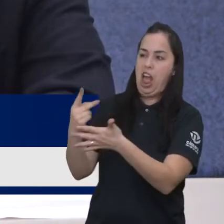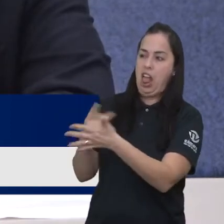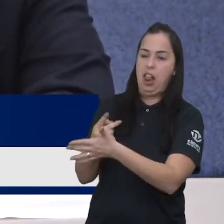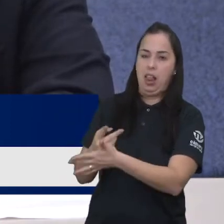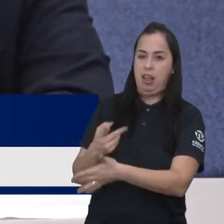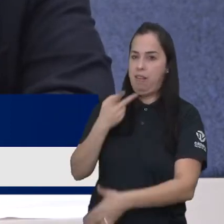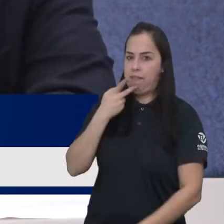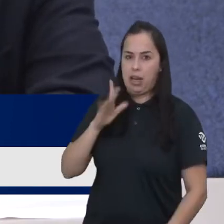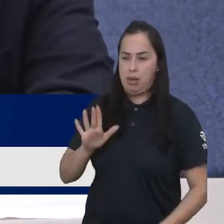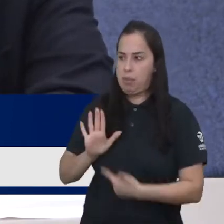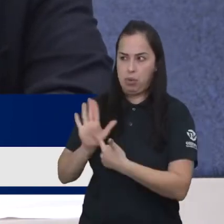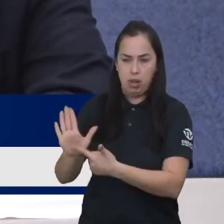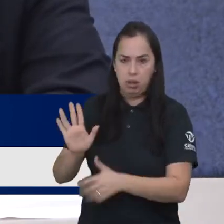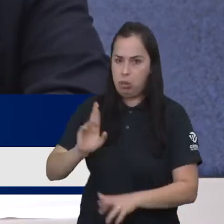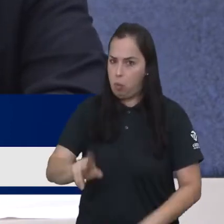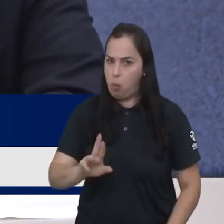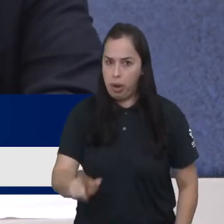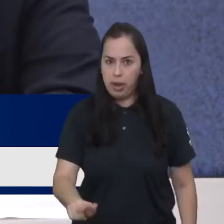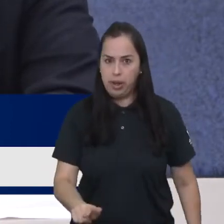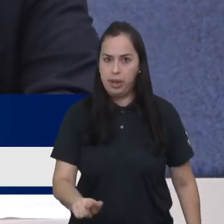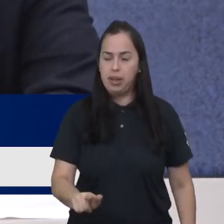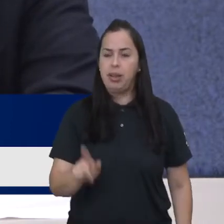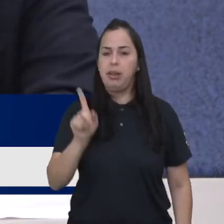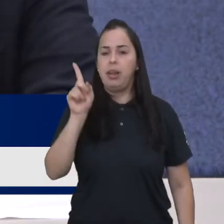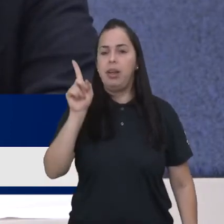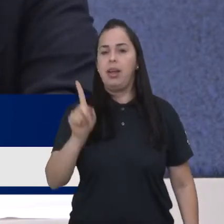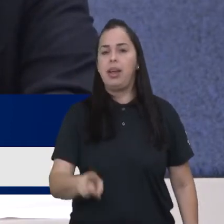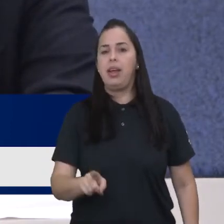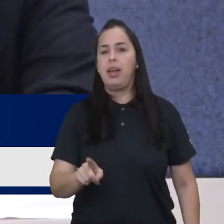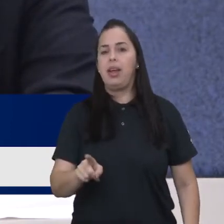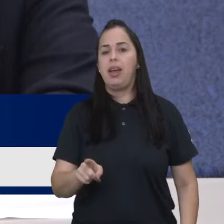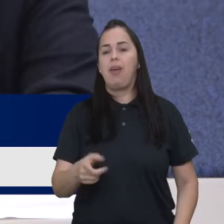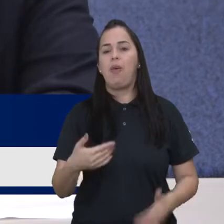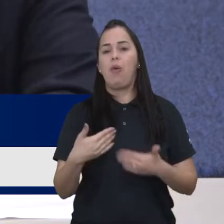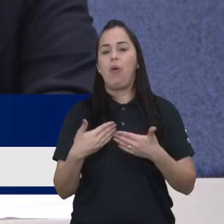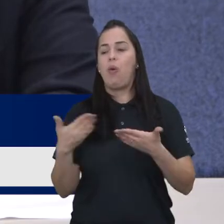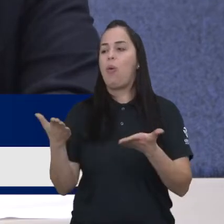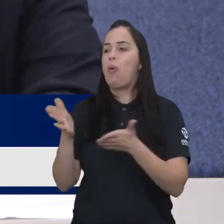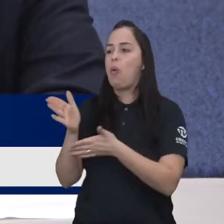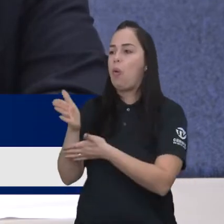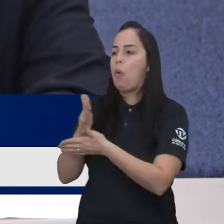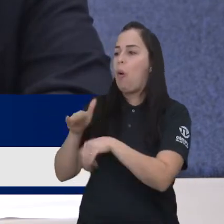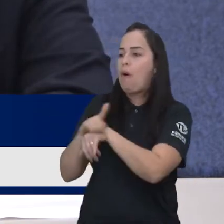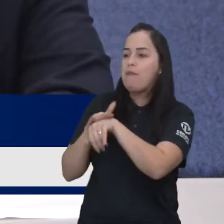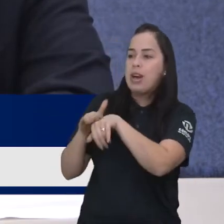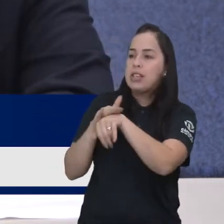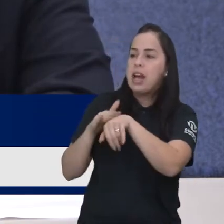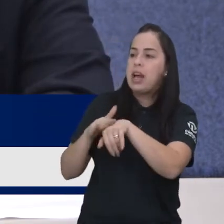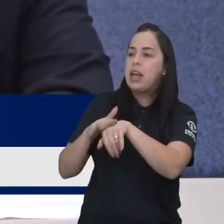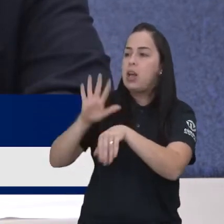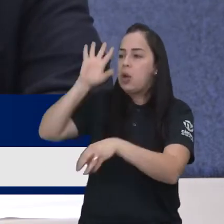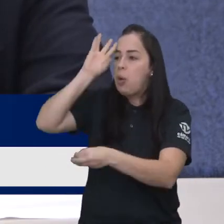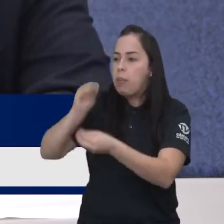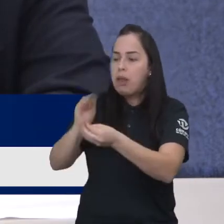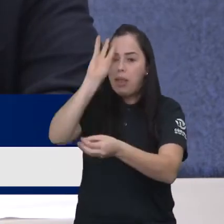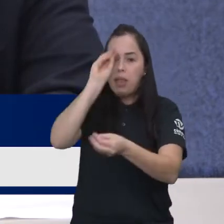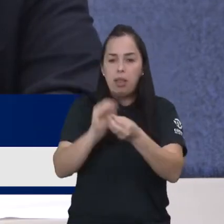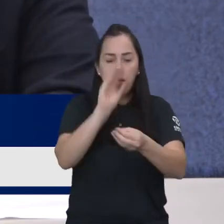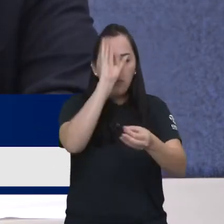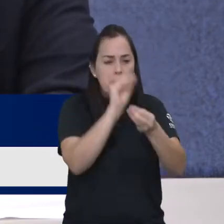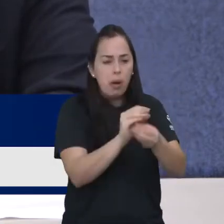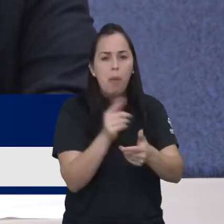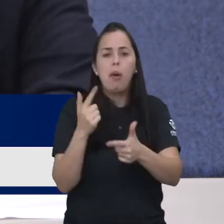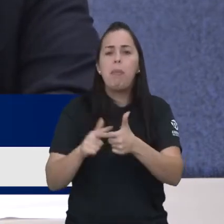erros e acertos do governo passado ou do governo presente. Não. É abrir conversa com todos os flancos para entender aonde está o